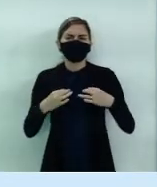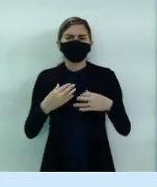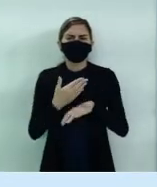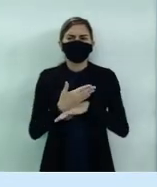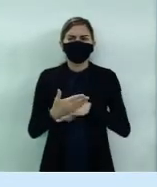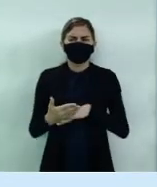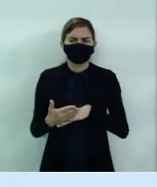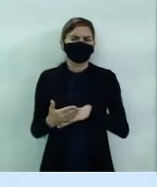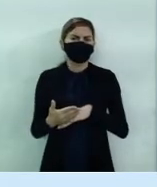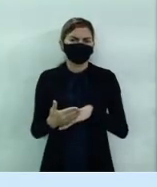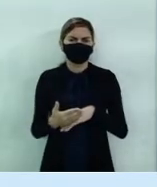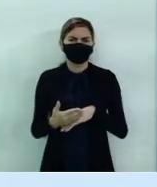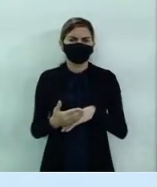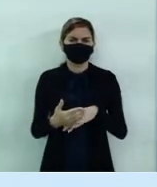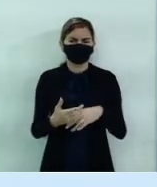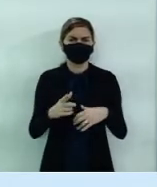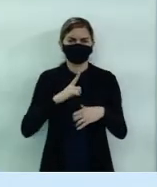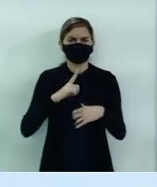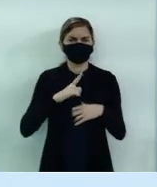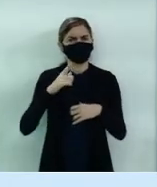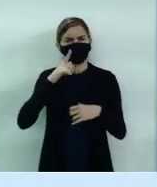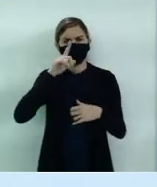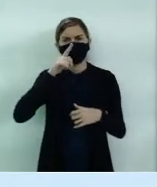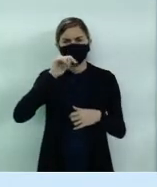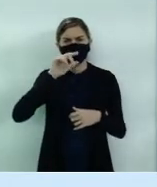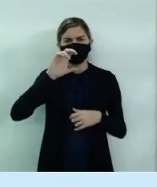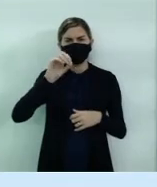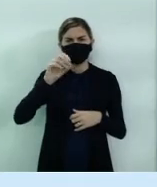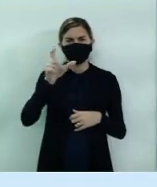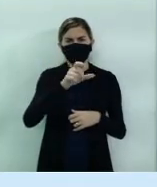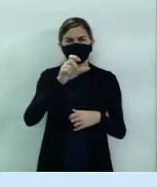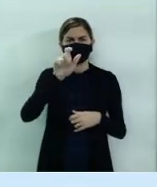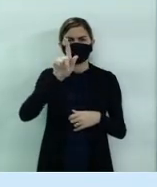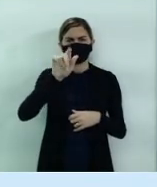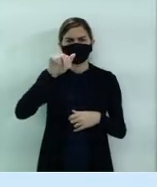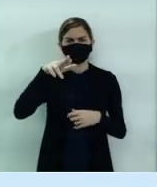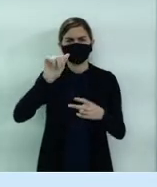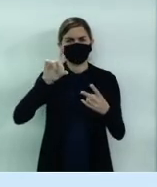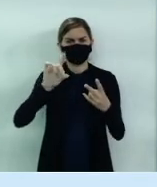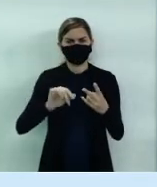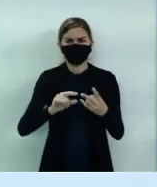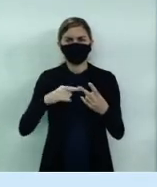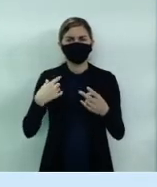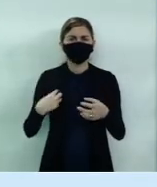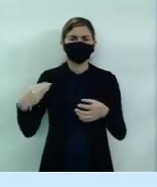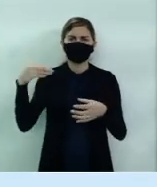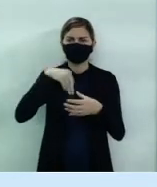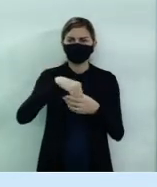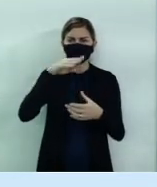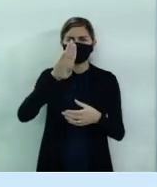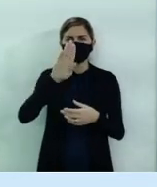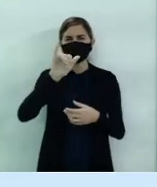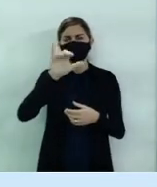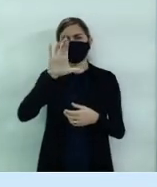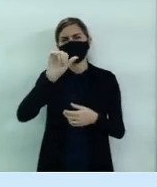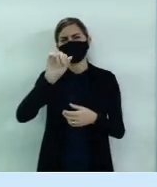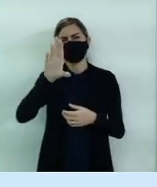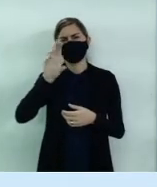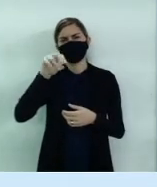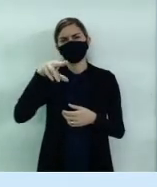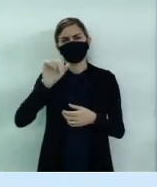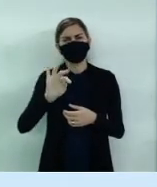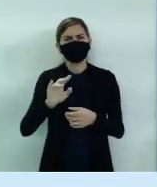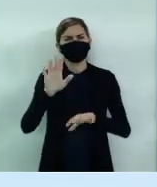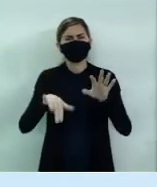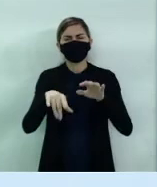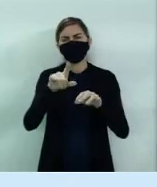Vê, tem a água oxigenada, o peróxido de hidrogênio, e eu coloquei o bicarbonato de sódio. Mas de